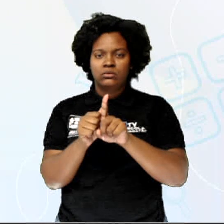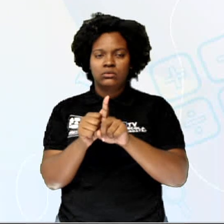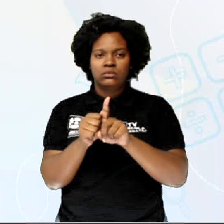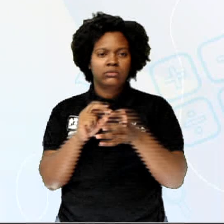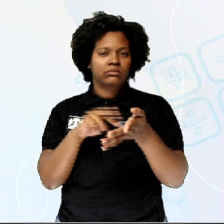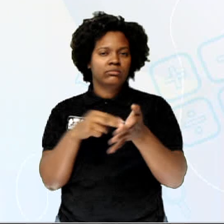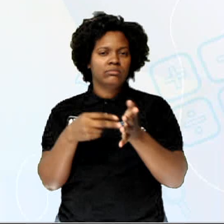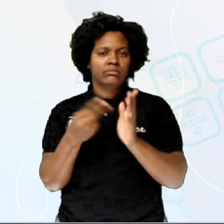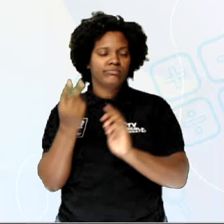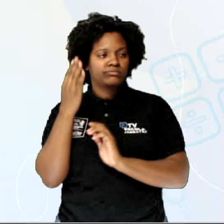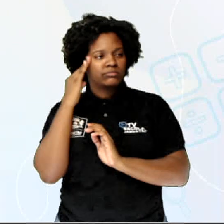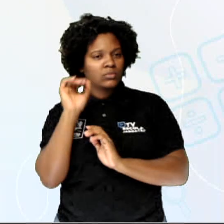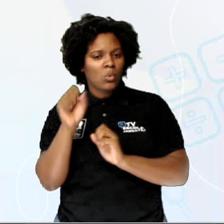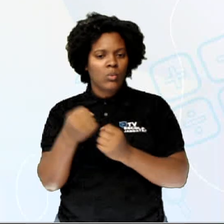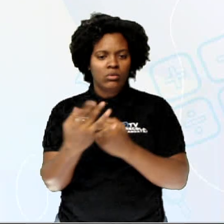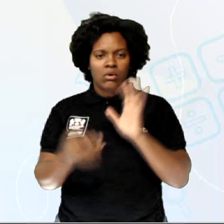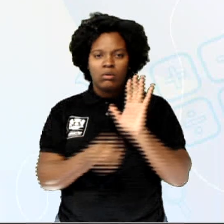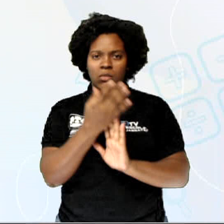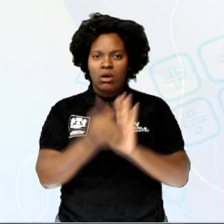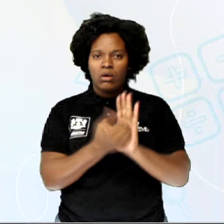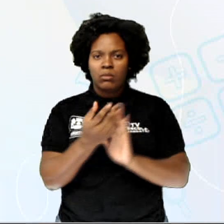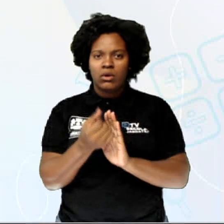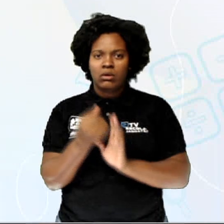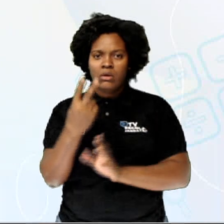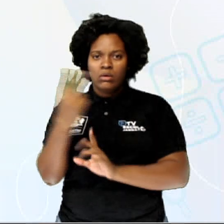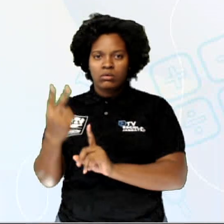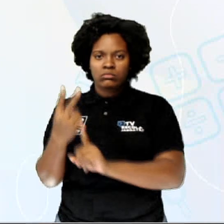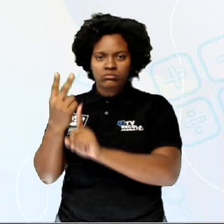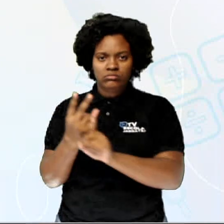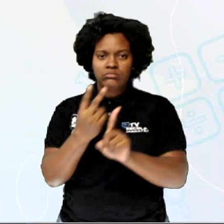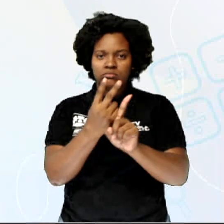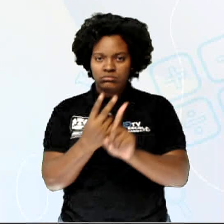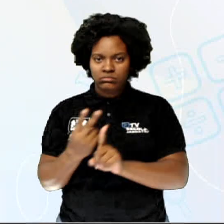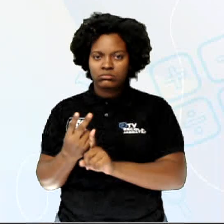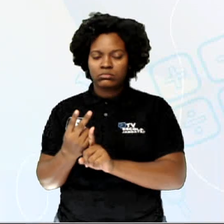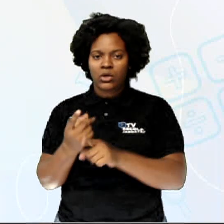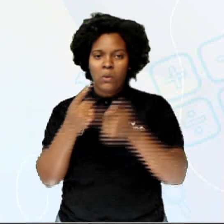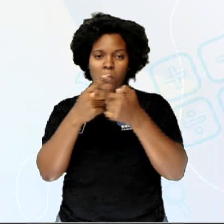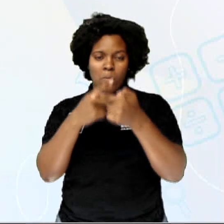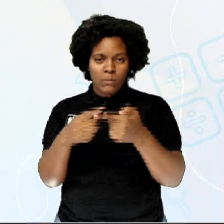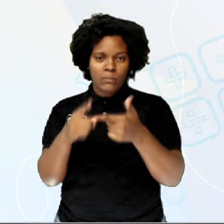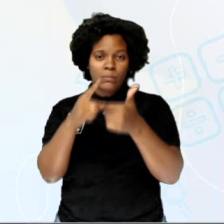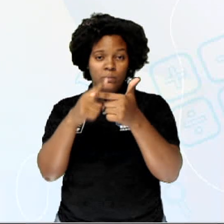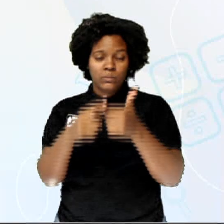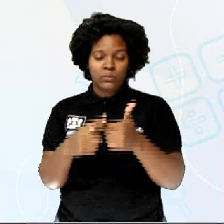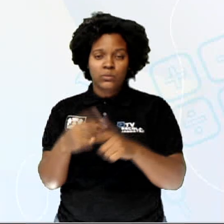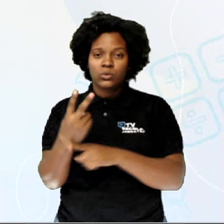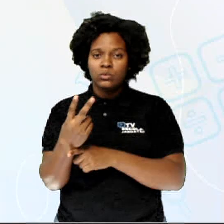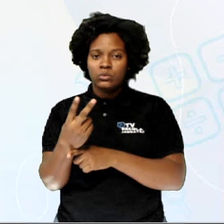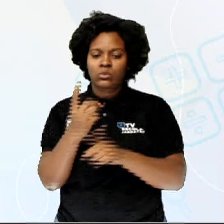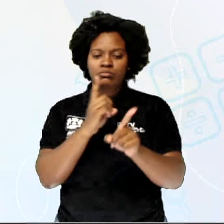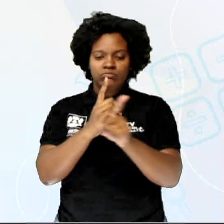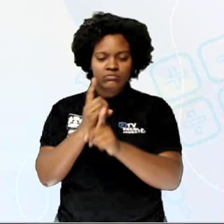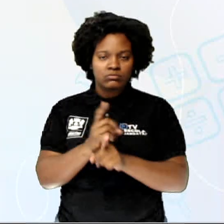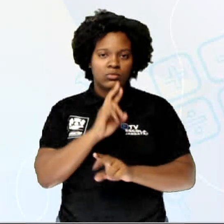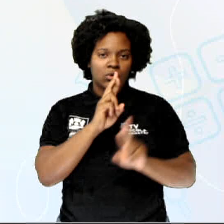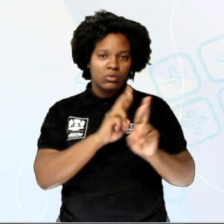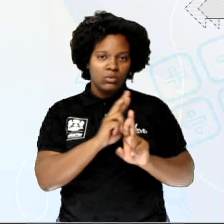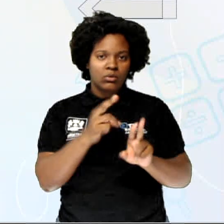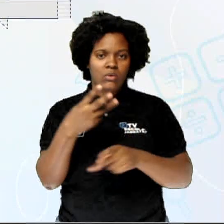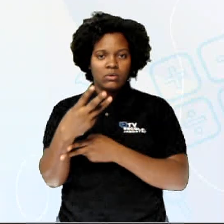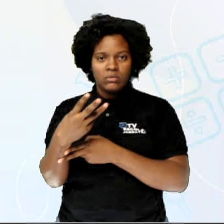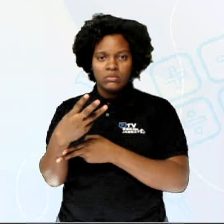saber quantas toneladas de frango ele vai conseguir produzir em um bimestre. Então um ano tem 12 meses, em 12